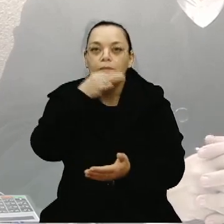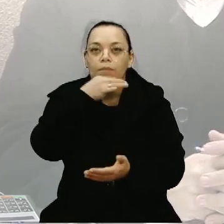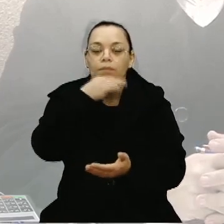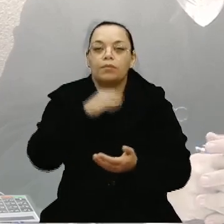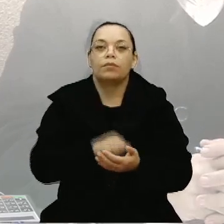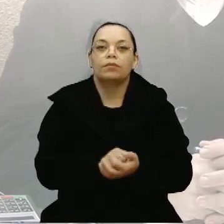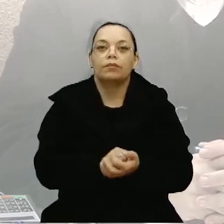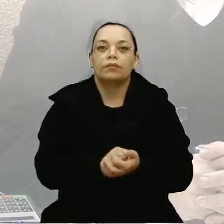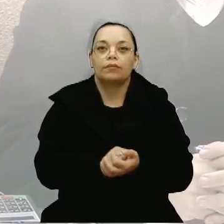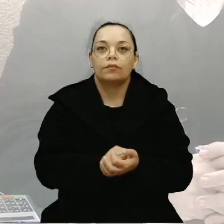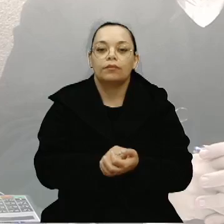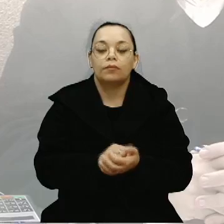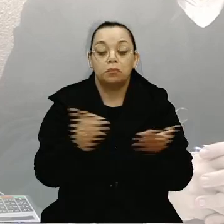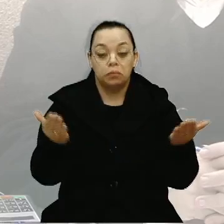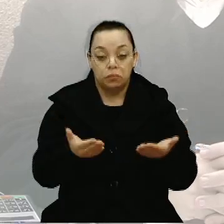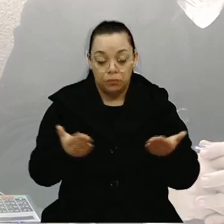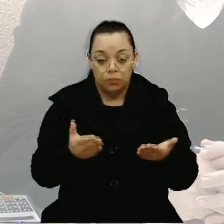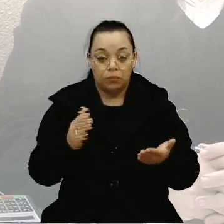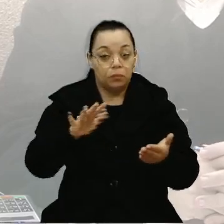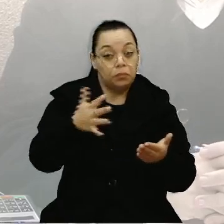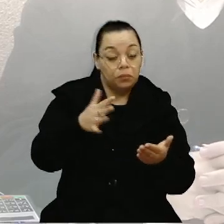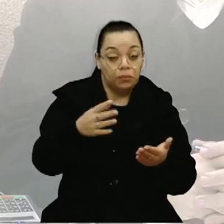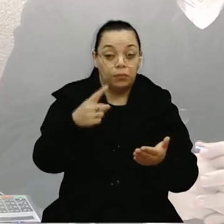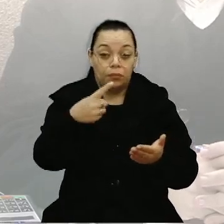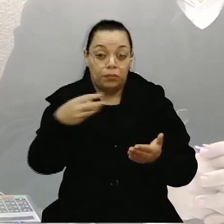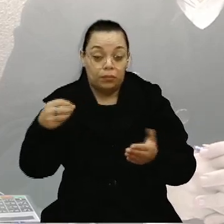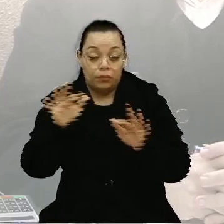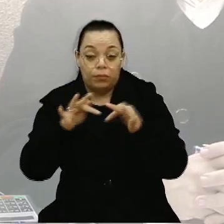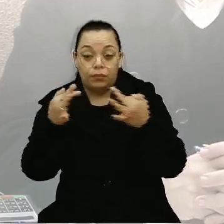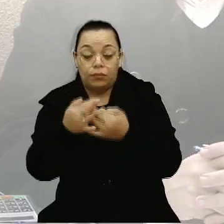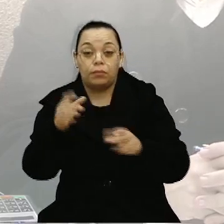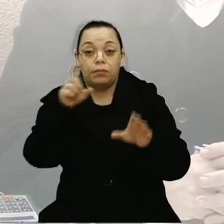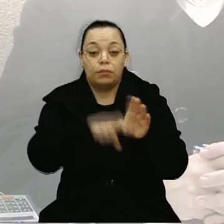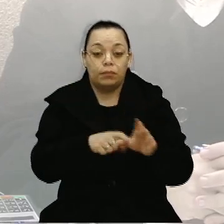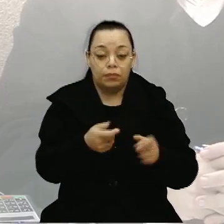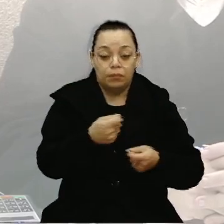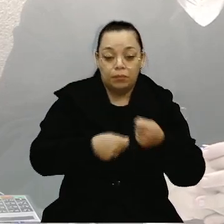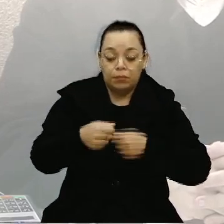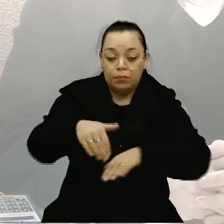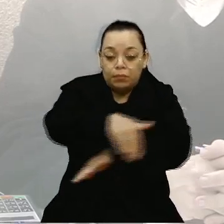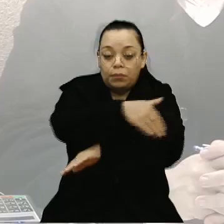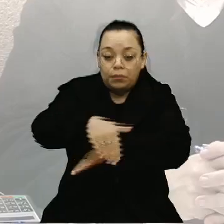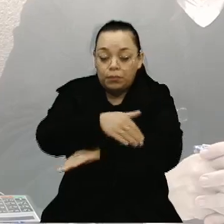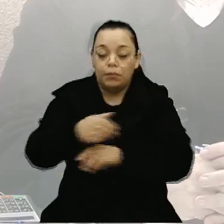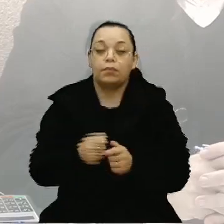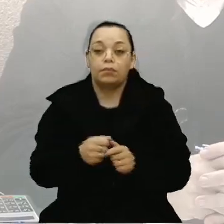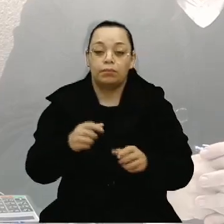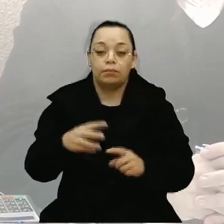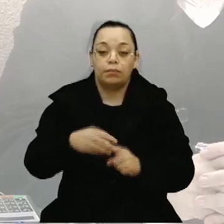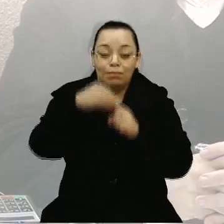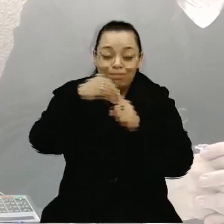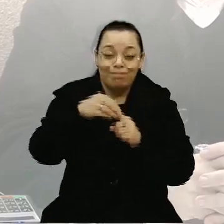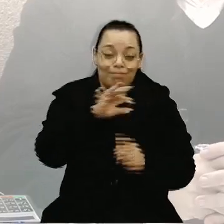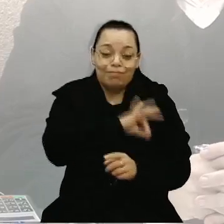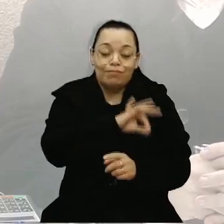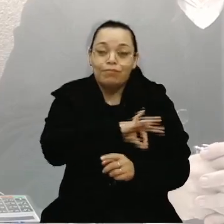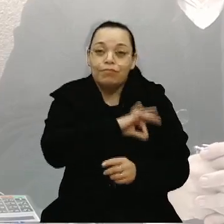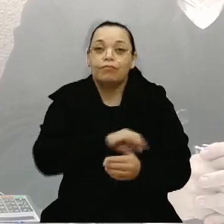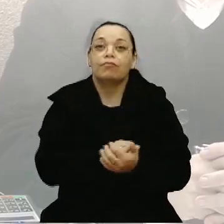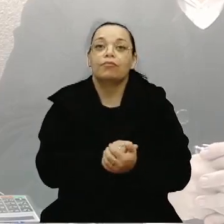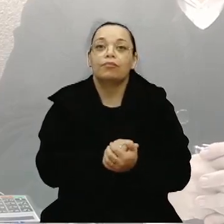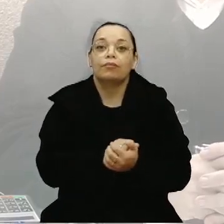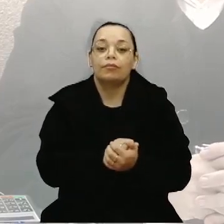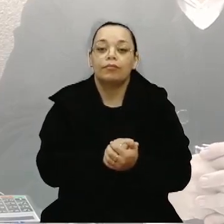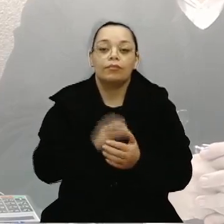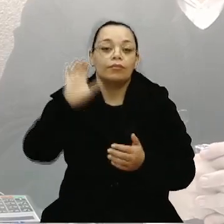Sul. Atualmente, cerca de 100 famílias dependem do comércio ambulante como principal fonte de renda, realizando